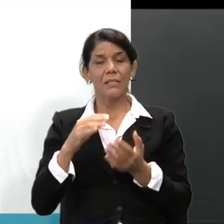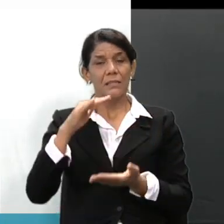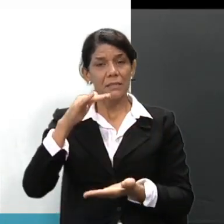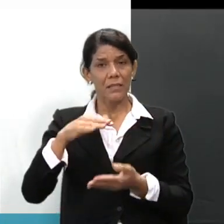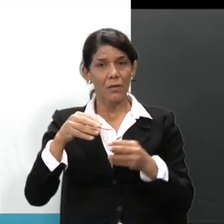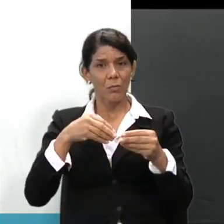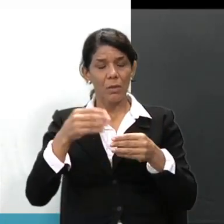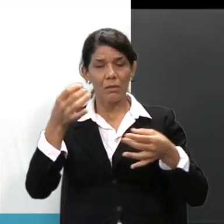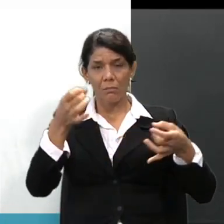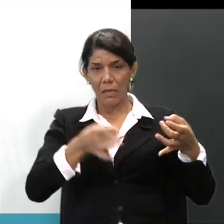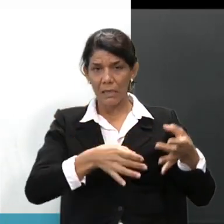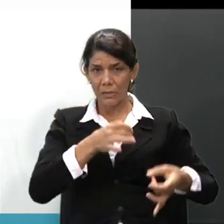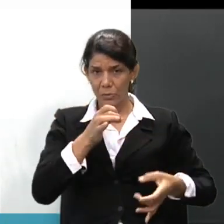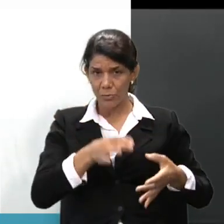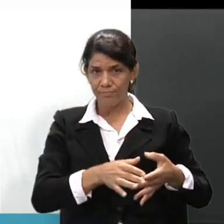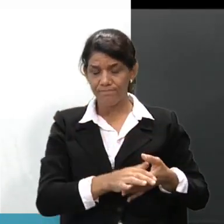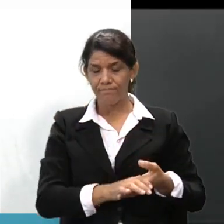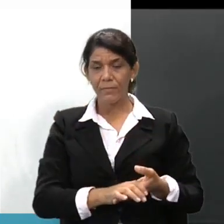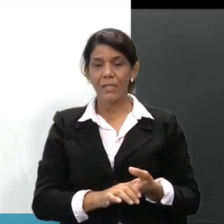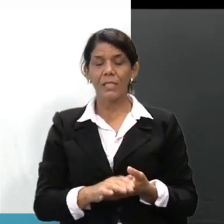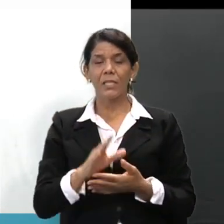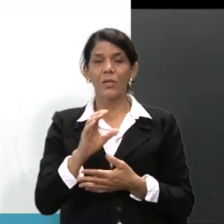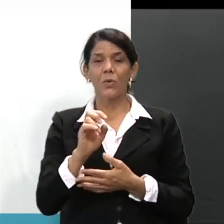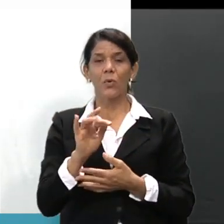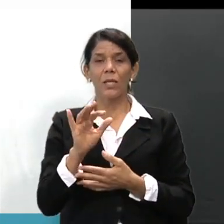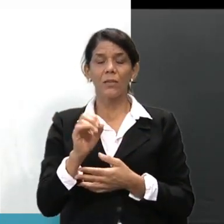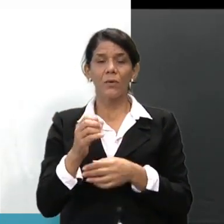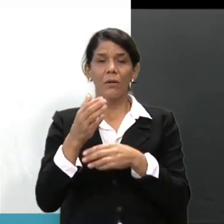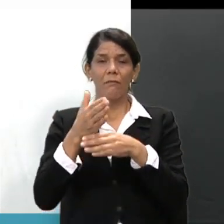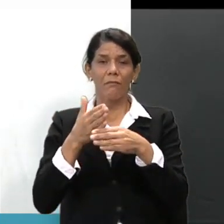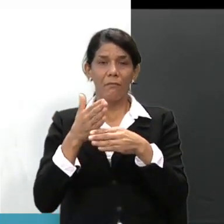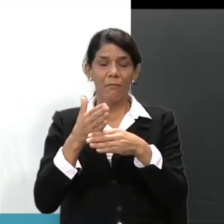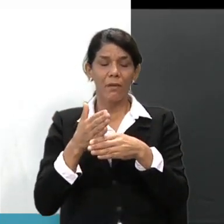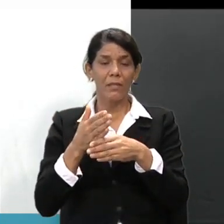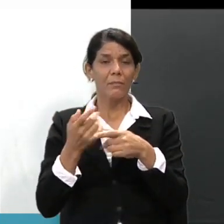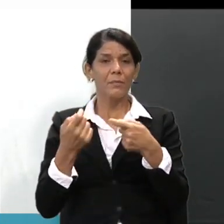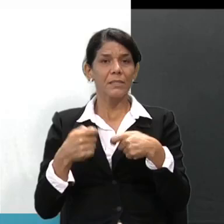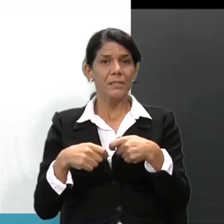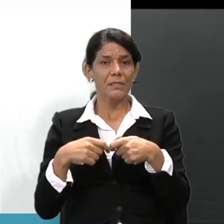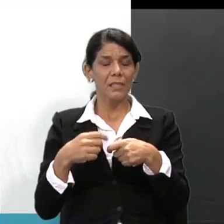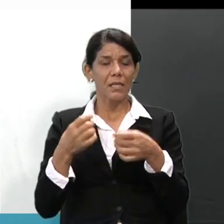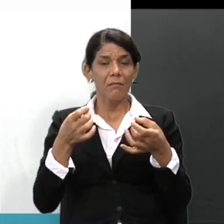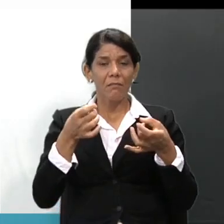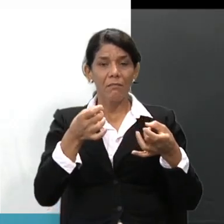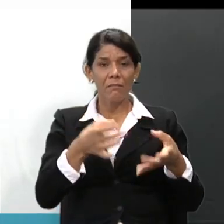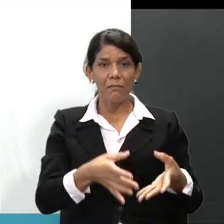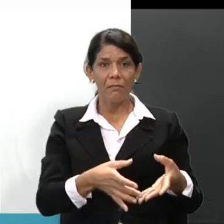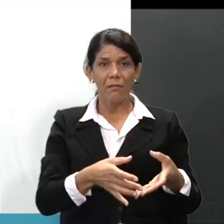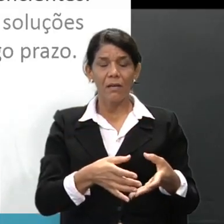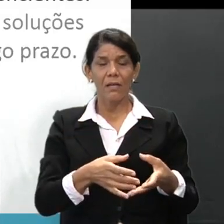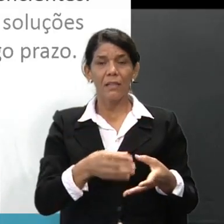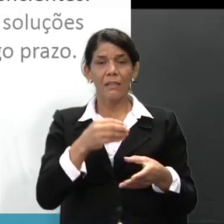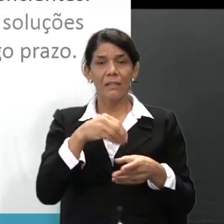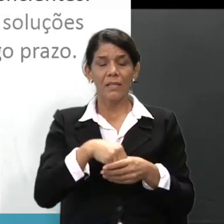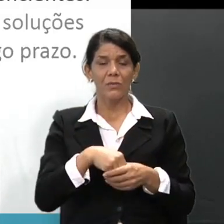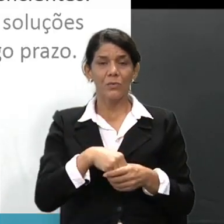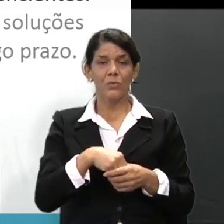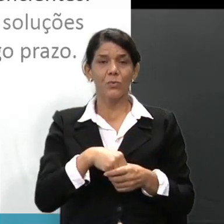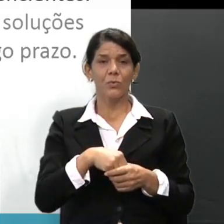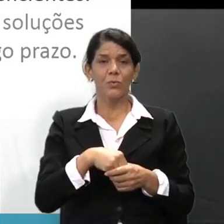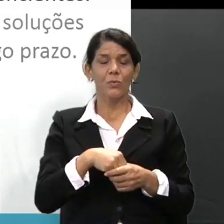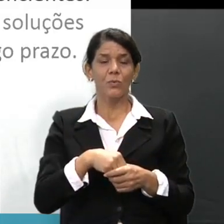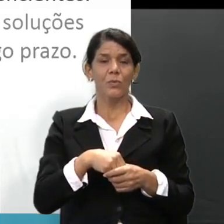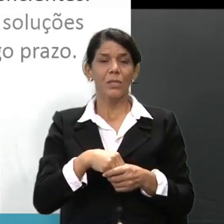para resíduos e coletor pérfuro cortante para que possamos depositar as agulhas.